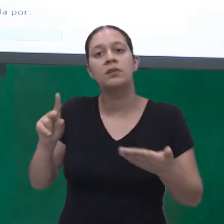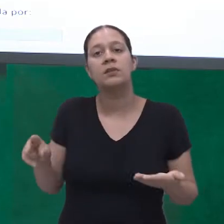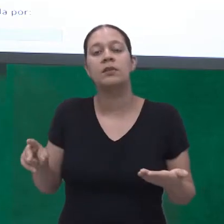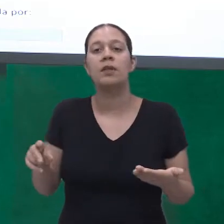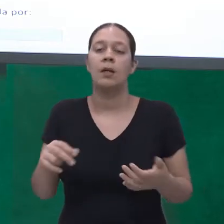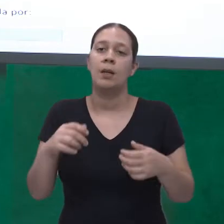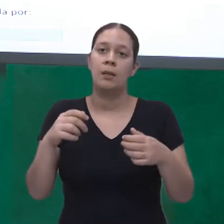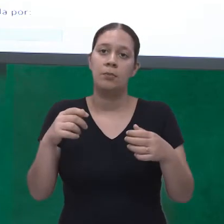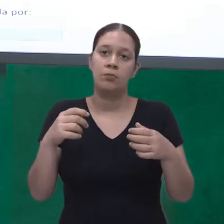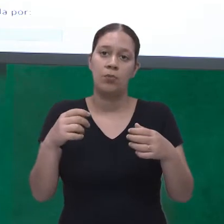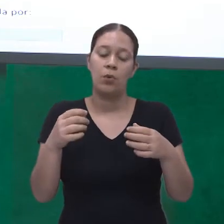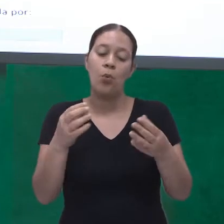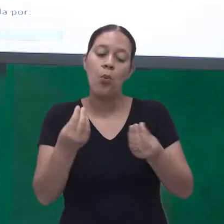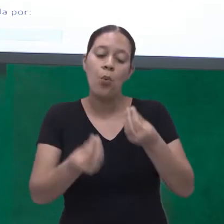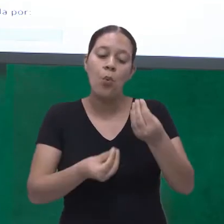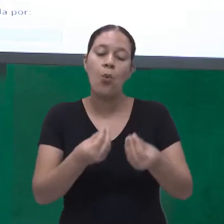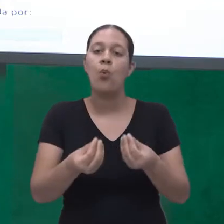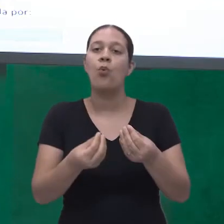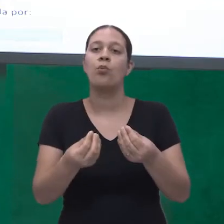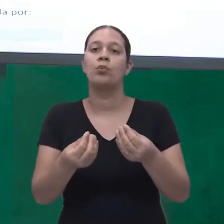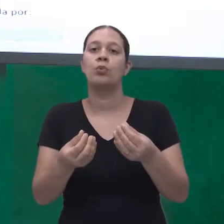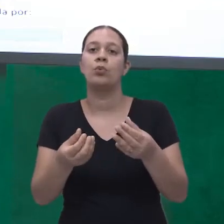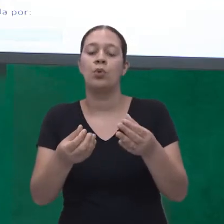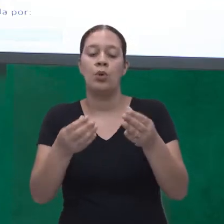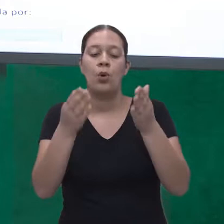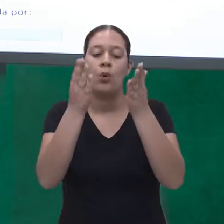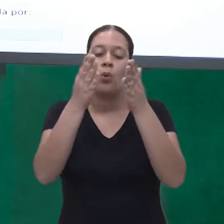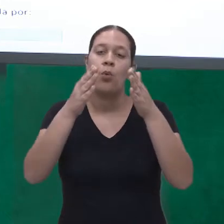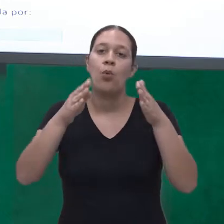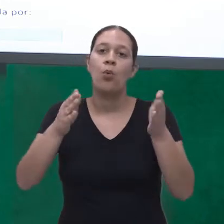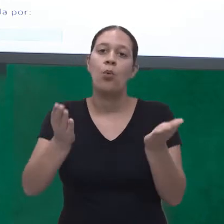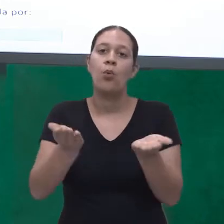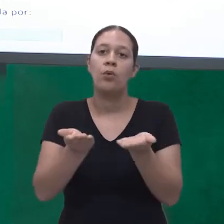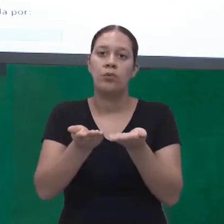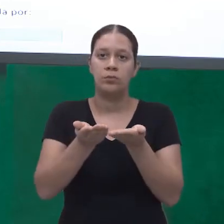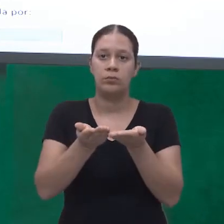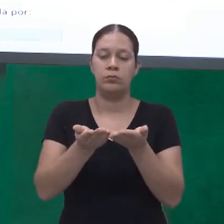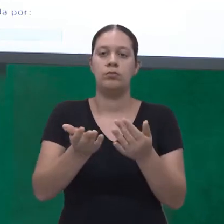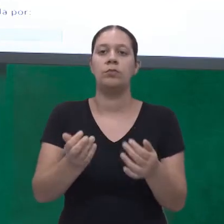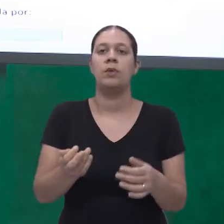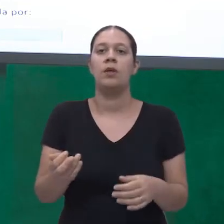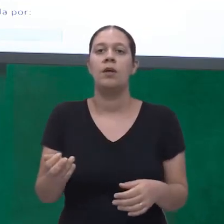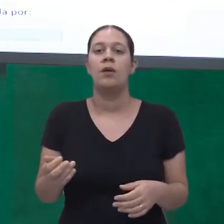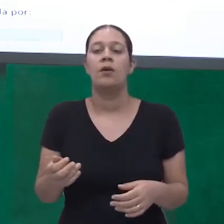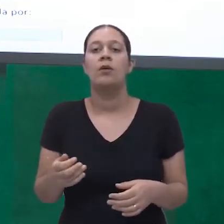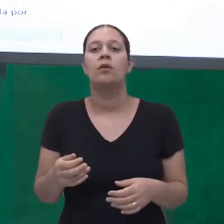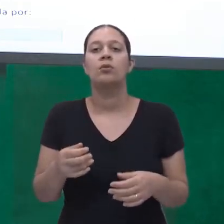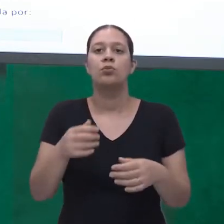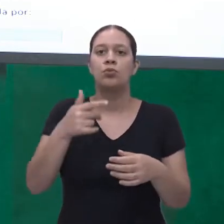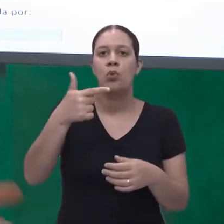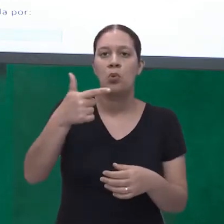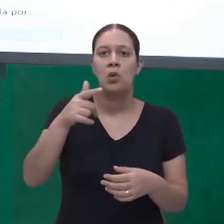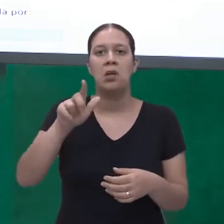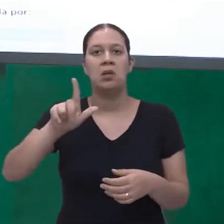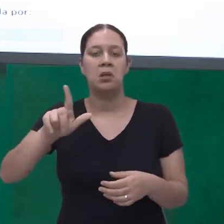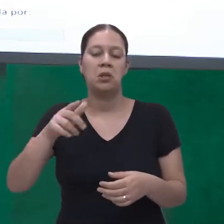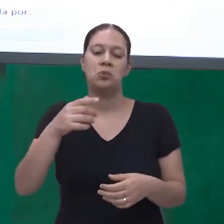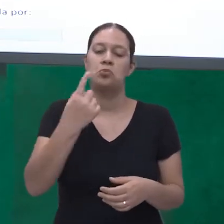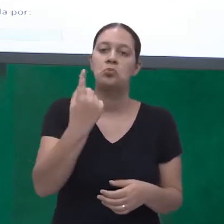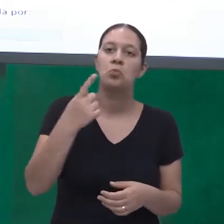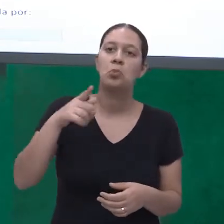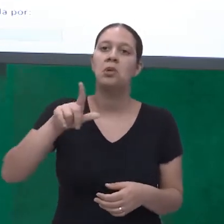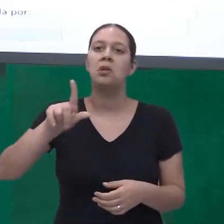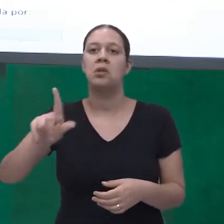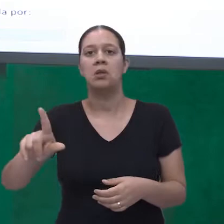do recipiente, da forma do recipiente, mas o volume é constante. O volume é 1 litro, 2 litros, isso é constante, isso não